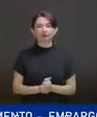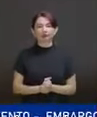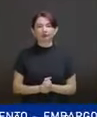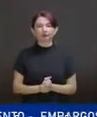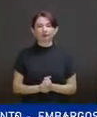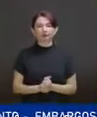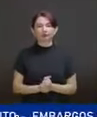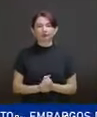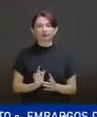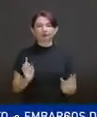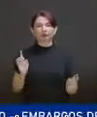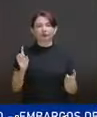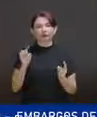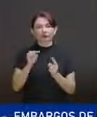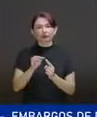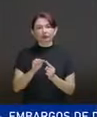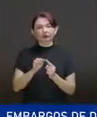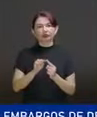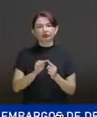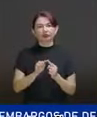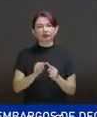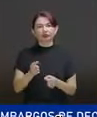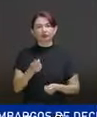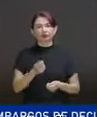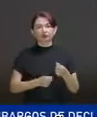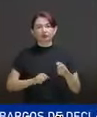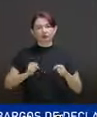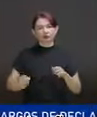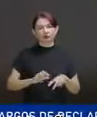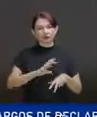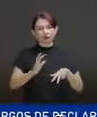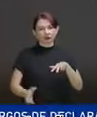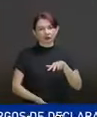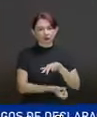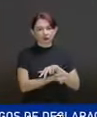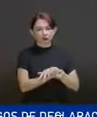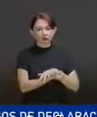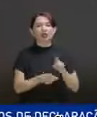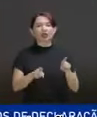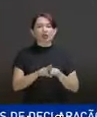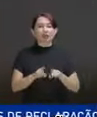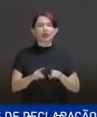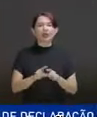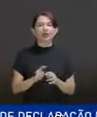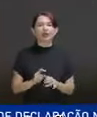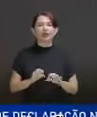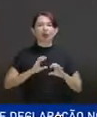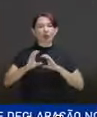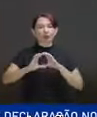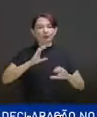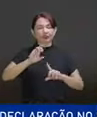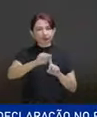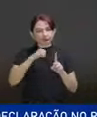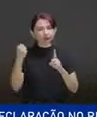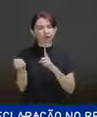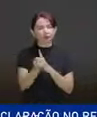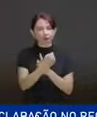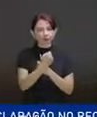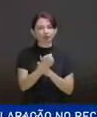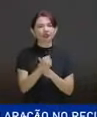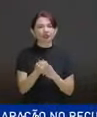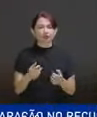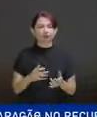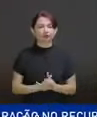na juíza se Paola referem Santos. a abuso de poder econômico e abuso de meios de comunicação social, e que não cabe apuração através